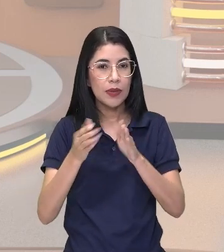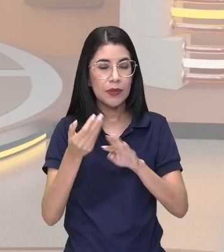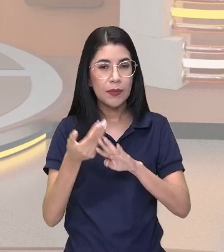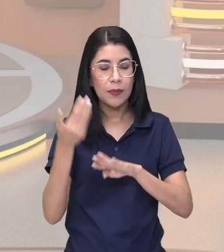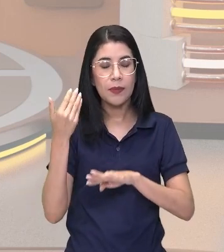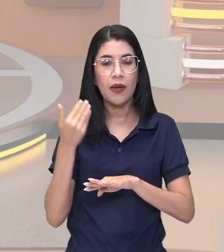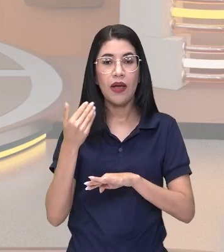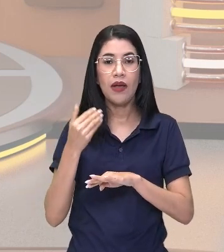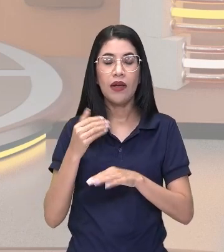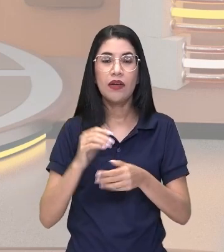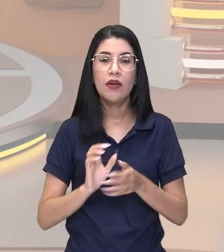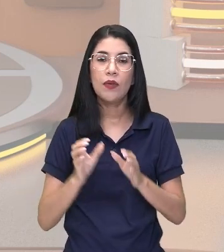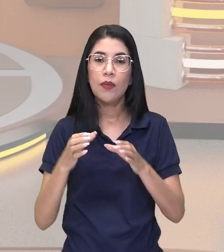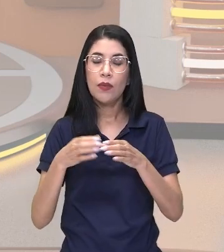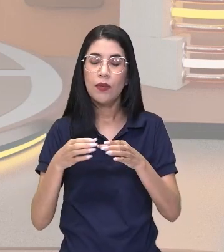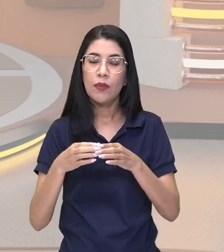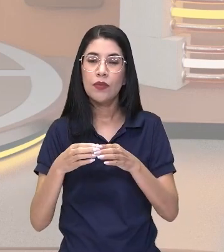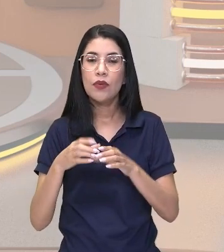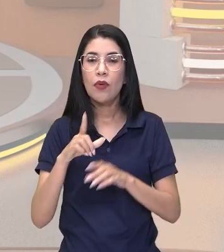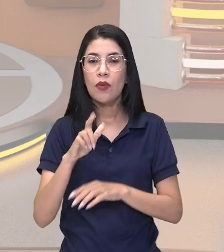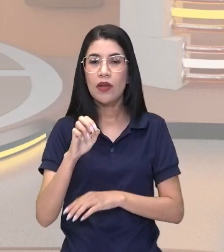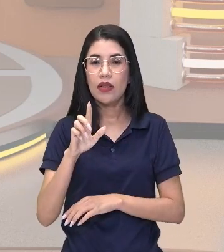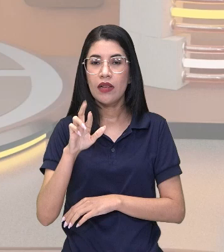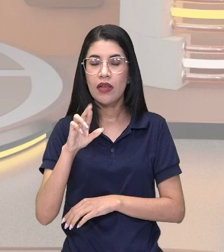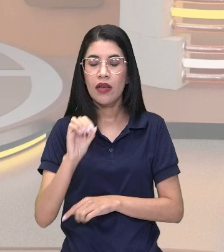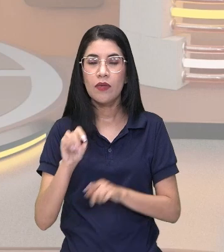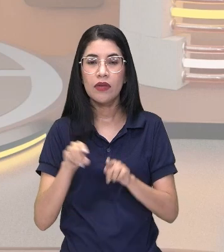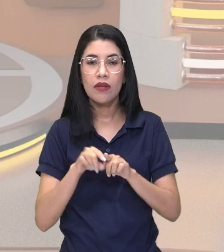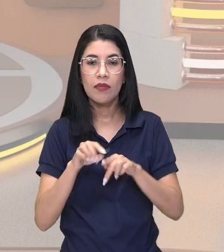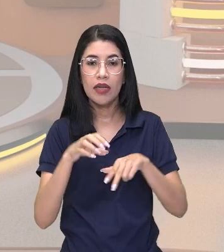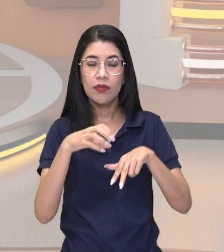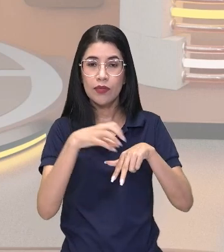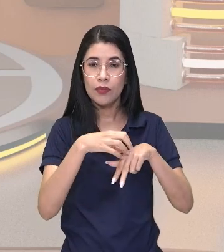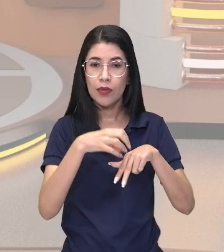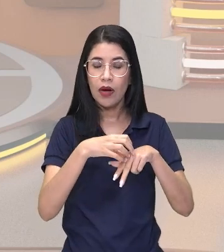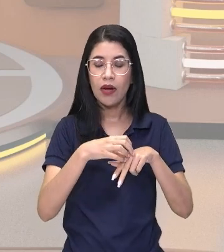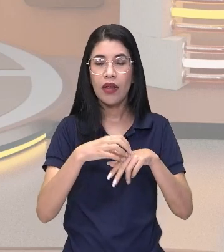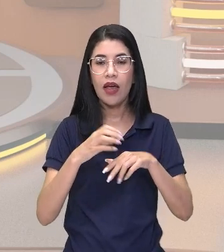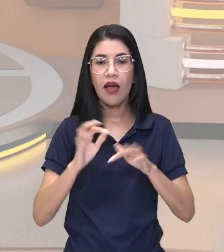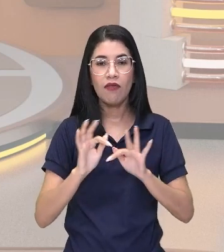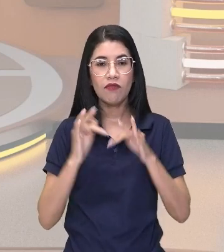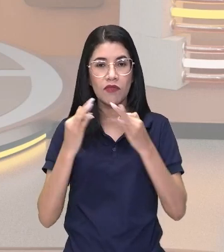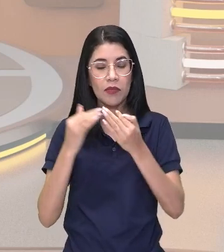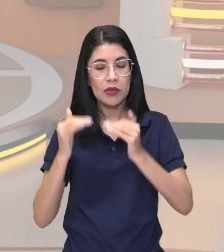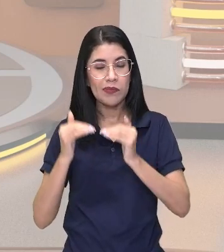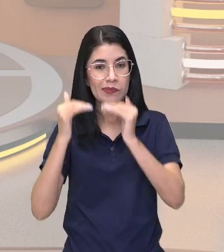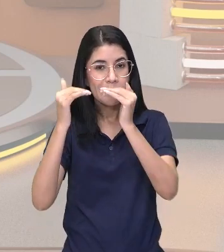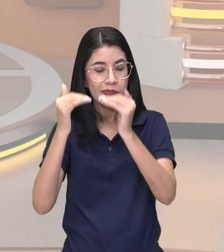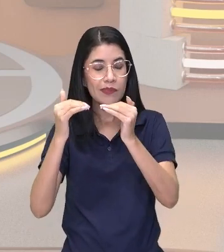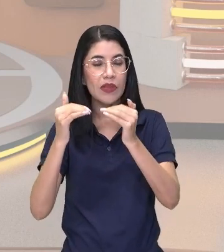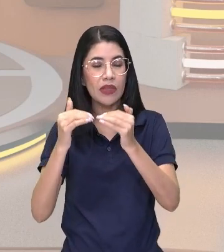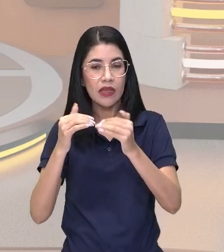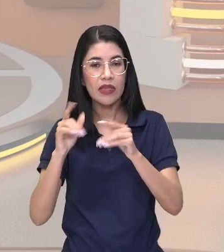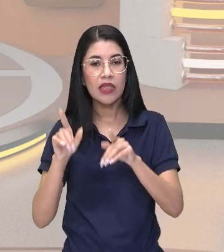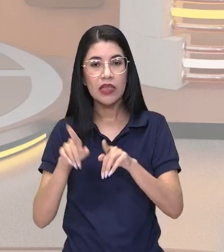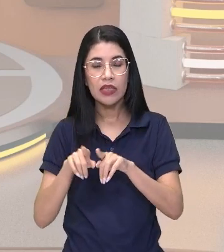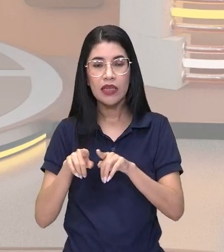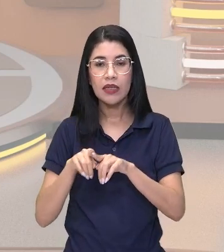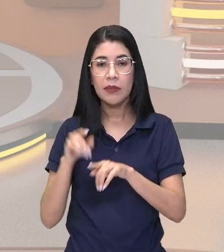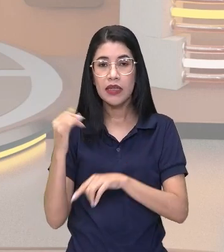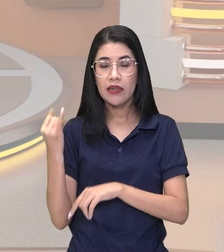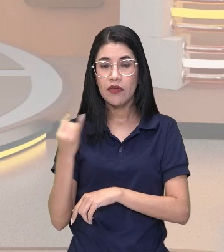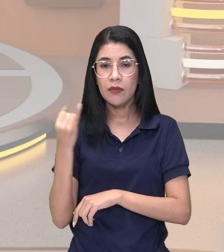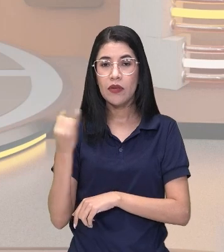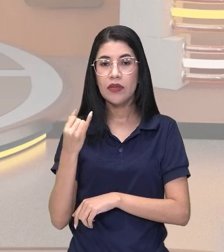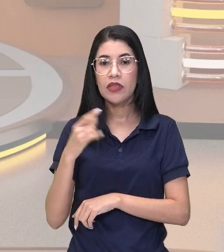o clero como a nobreza estavam ali de mãos dadas. Geralmente as famílias importantes, as grandes famílias detentoras dos